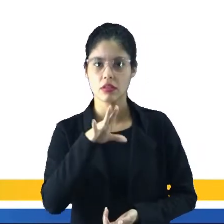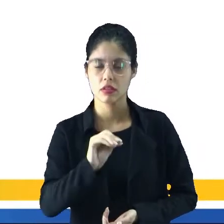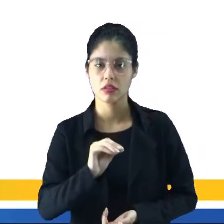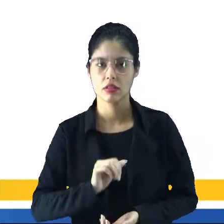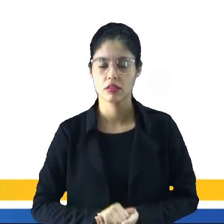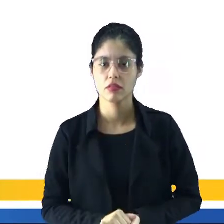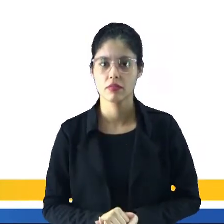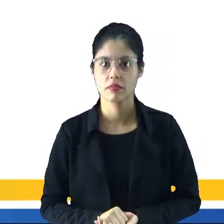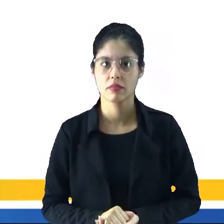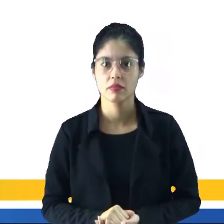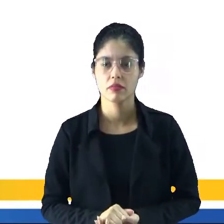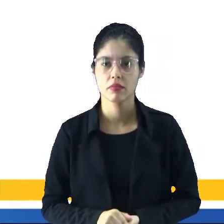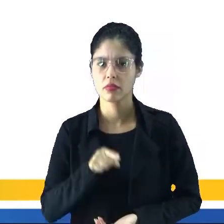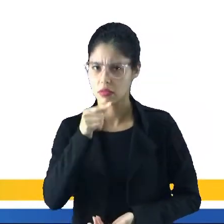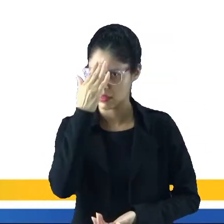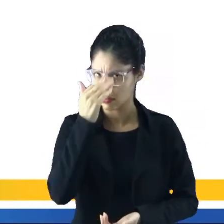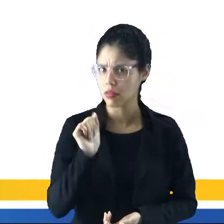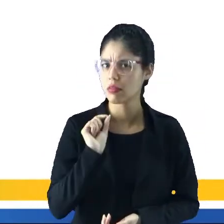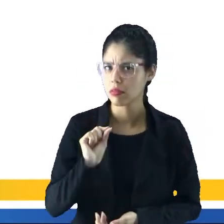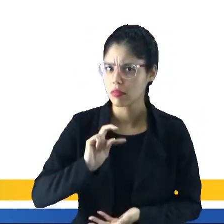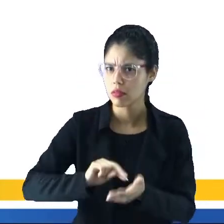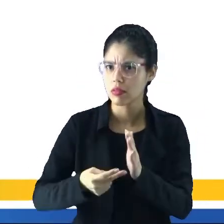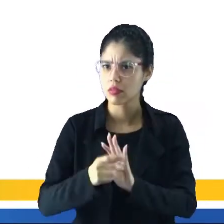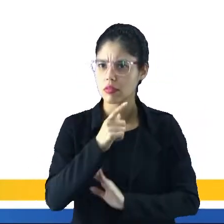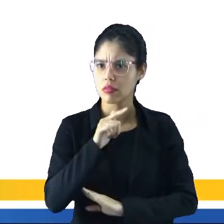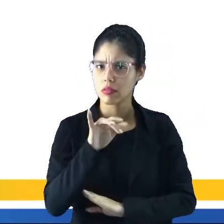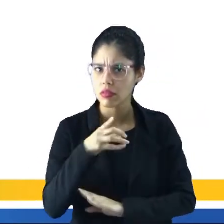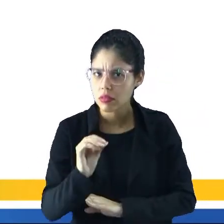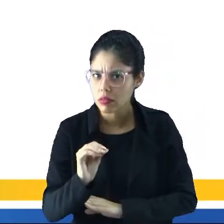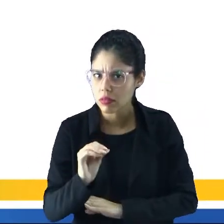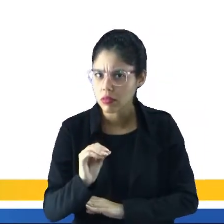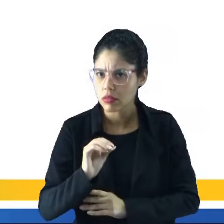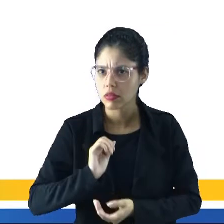léxico? Vocês sabem o que significa léxico?